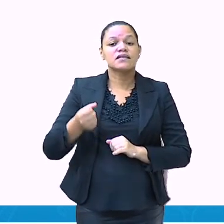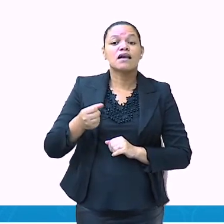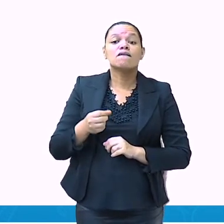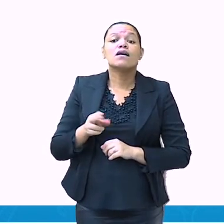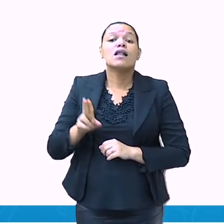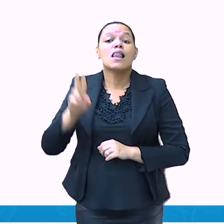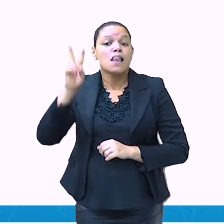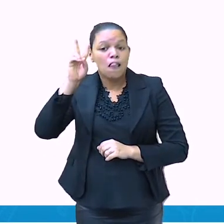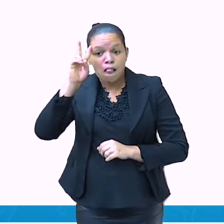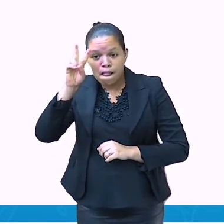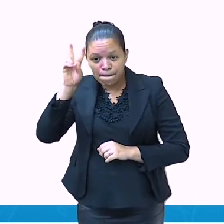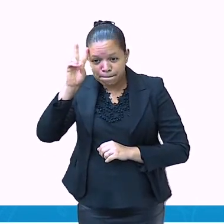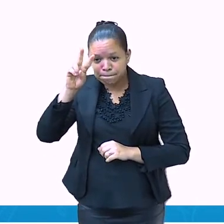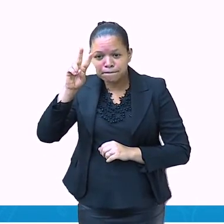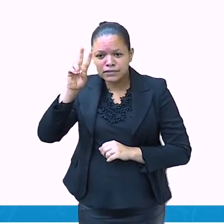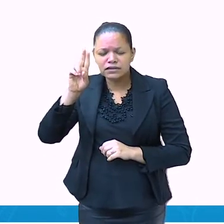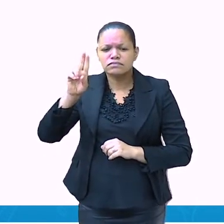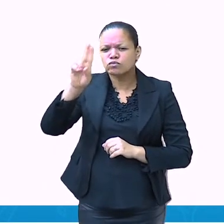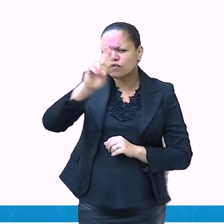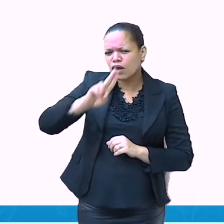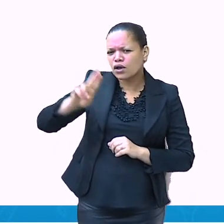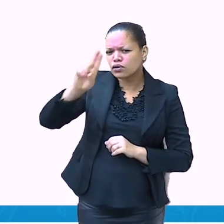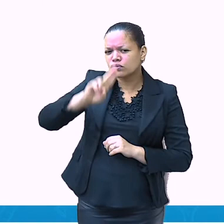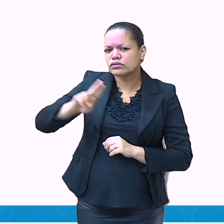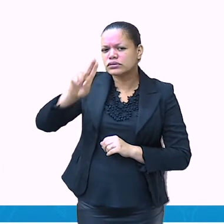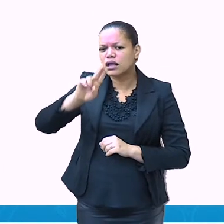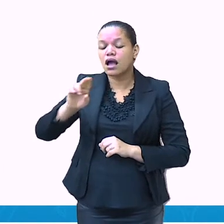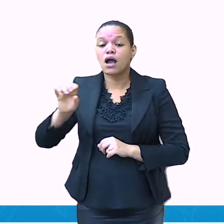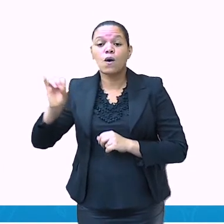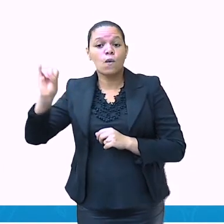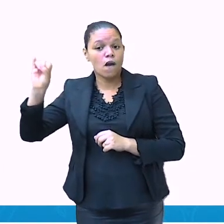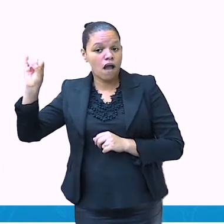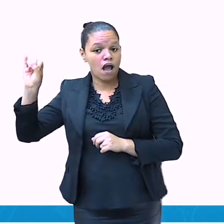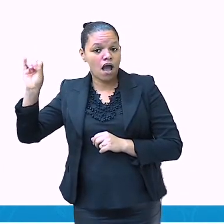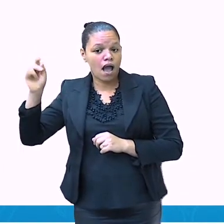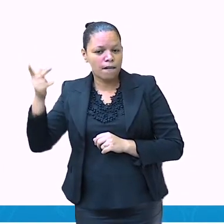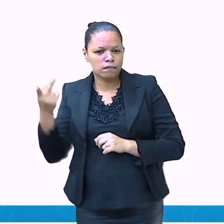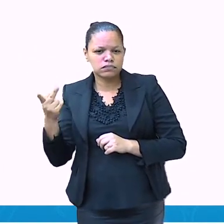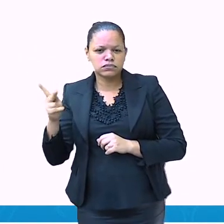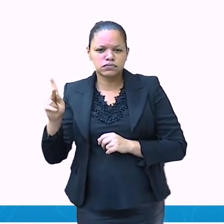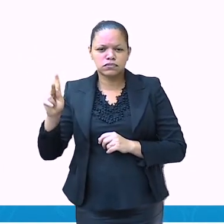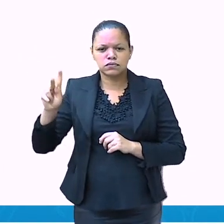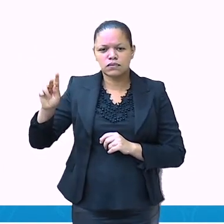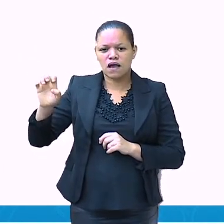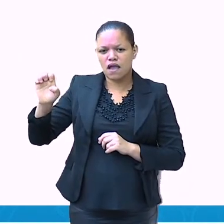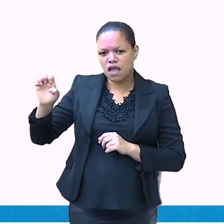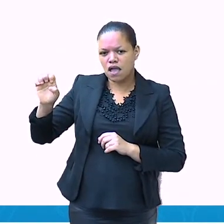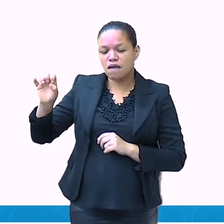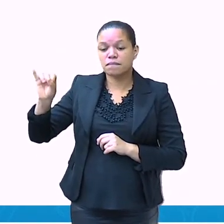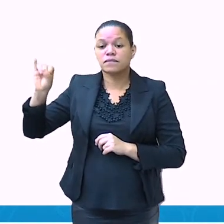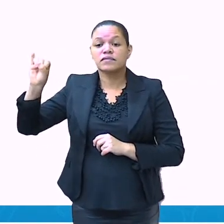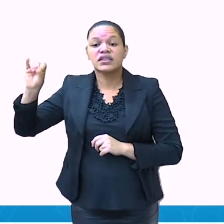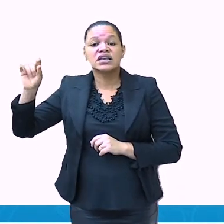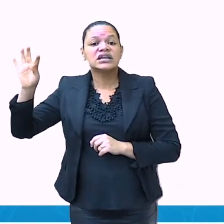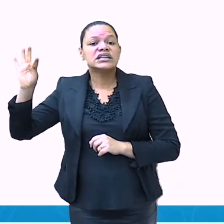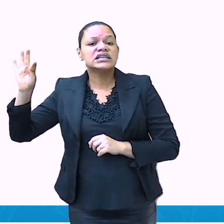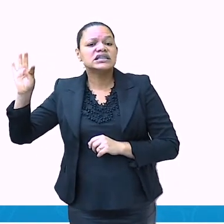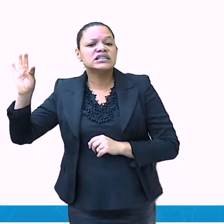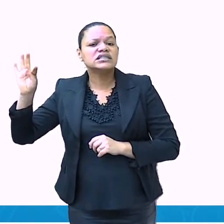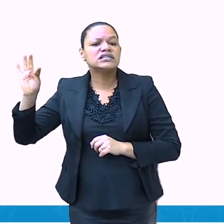eles, aqueles, enfim. Vamos lá? To complete the statements below. Para a